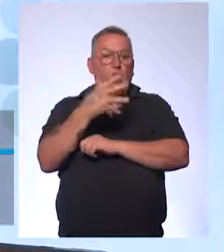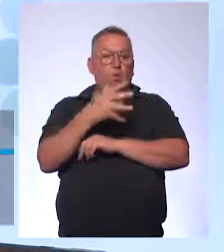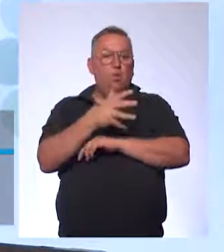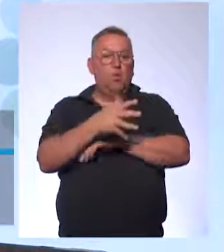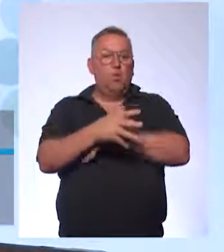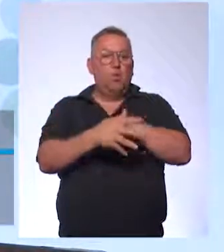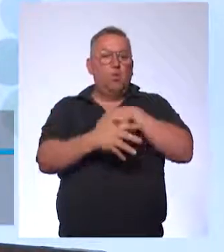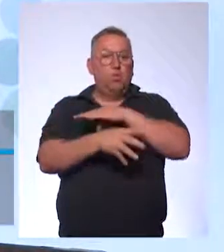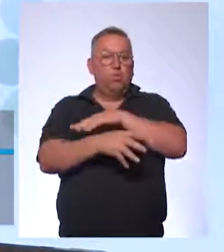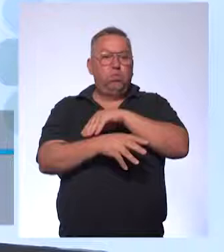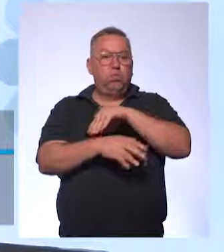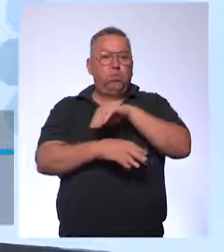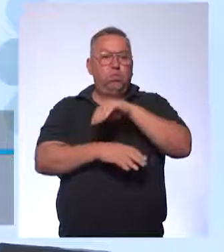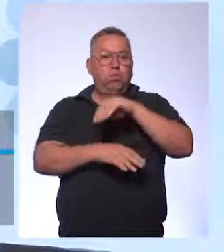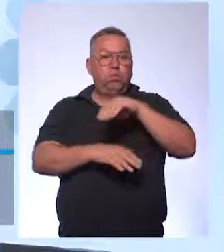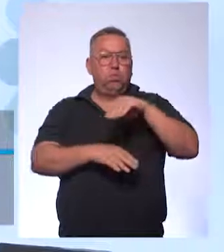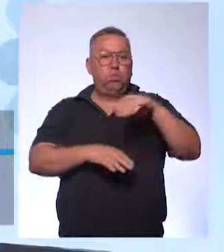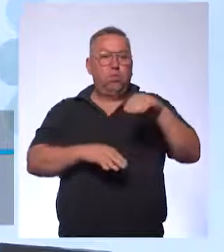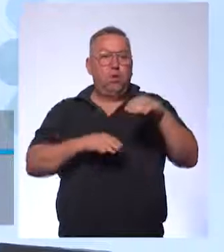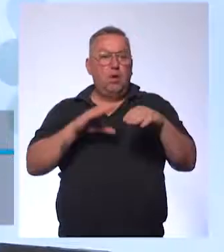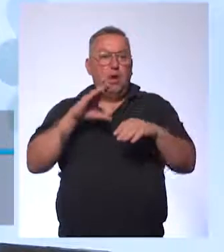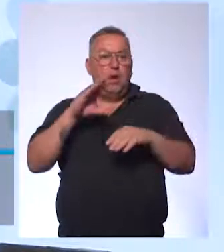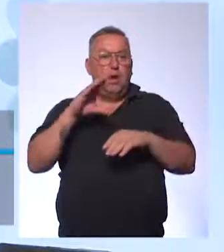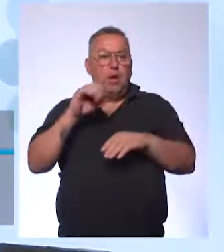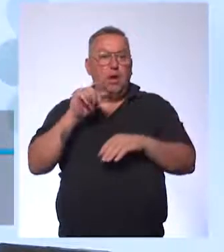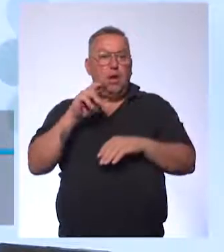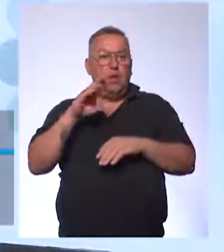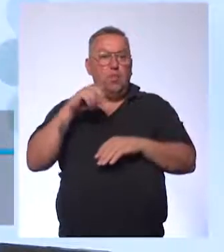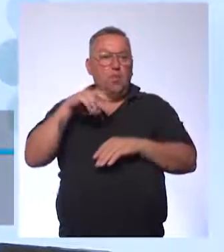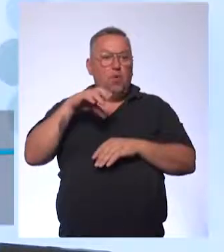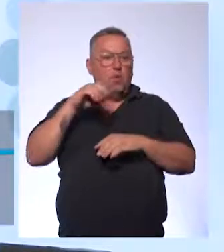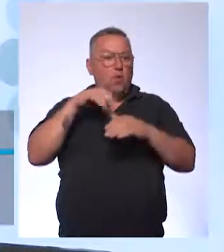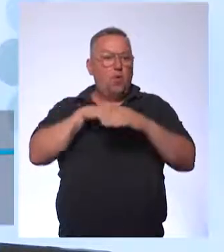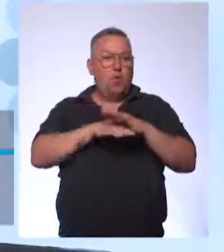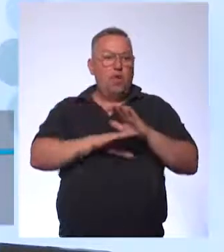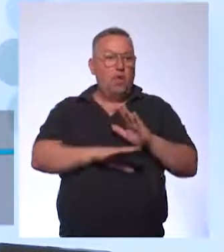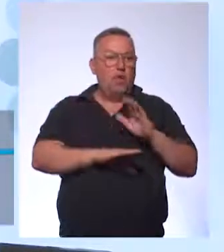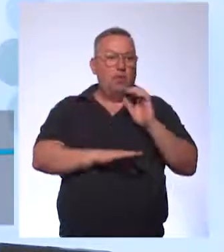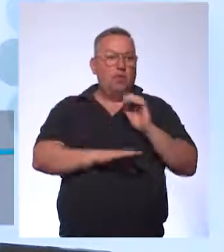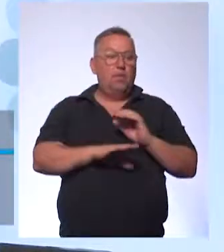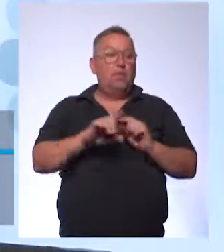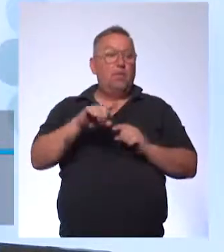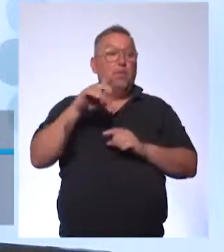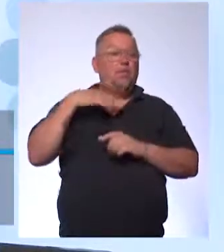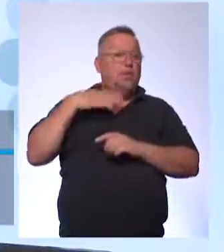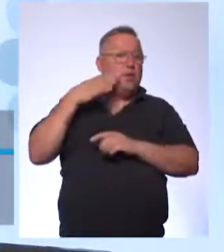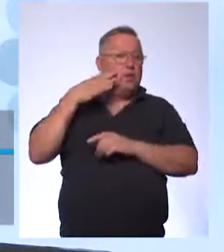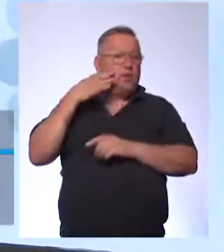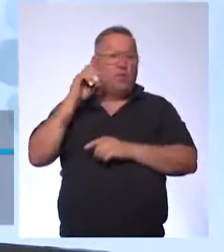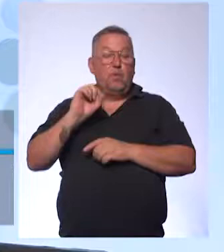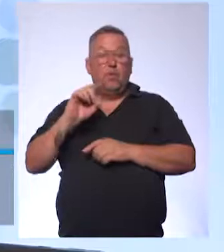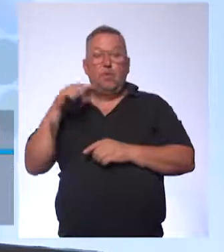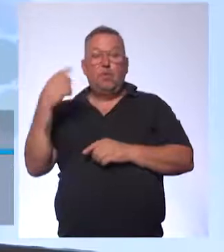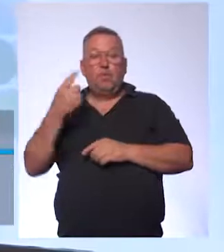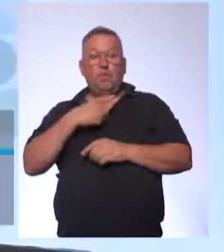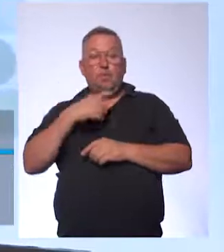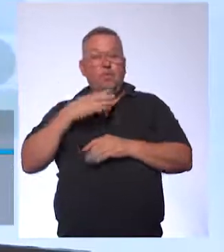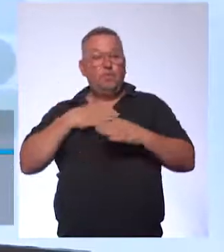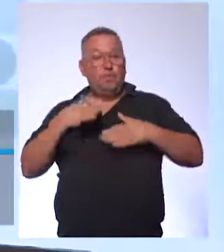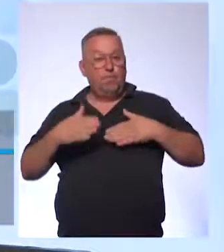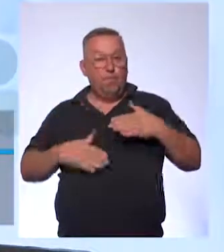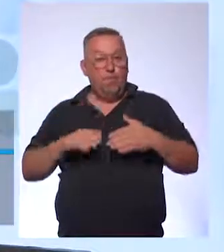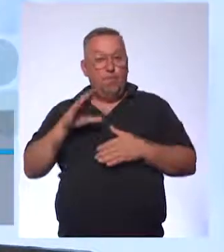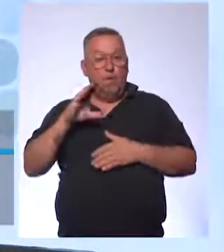né? Todo o carbono que tem nela está lá, guardado, tá? Só para você saber, nós somos formados basicamente